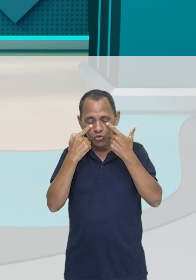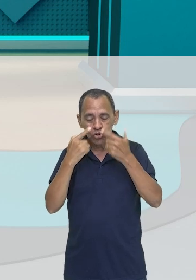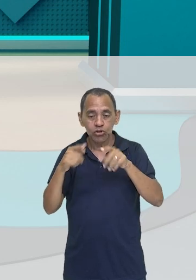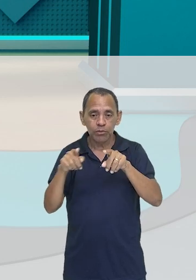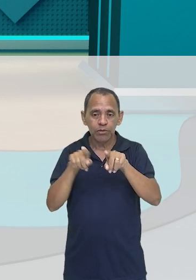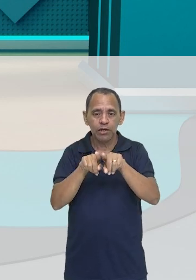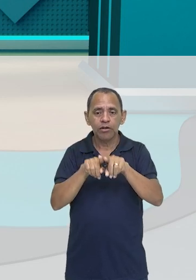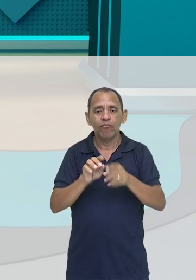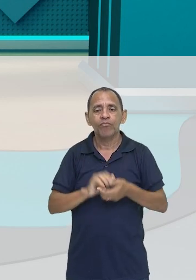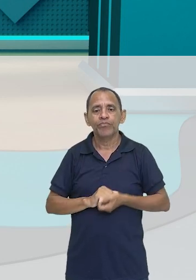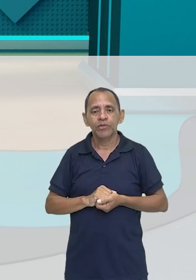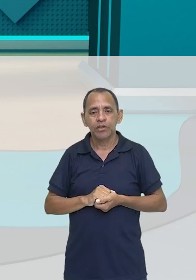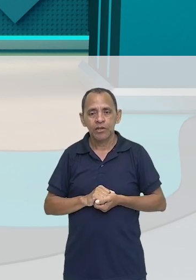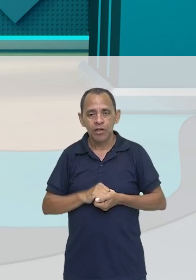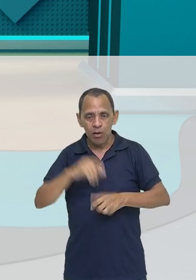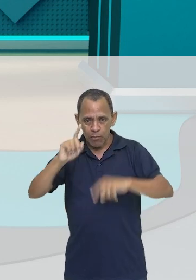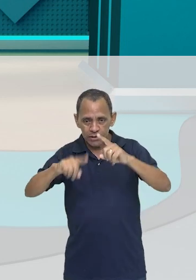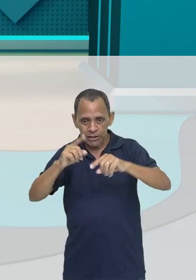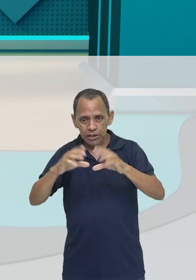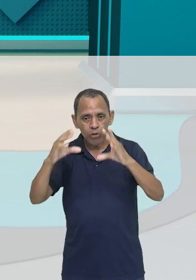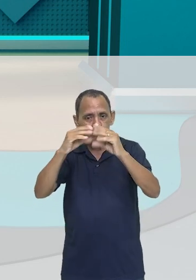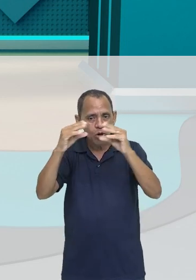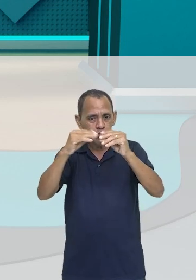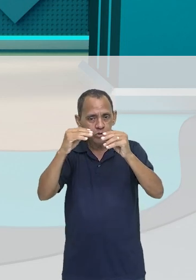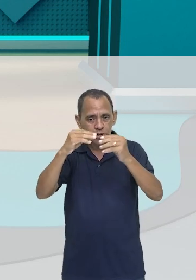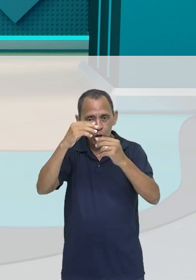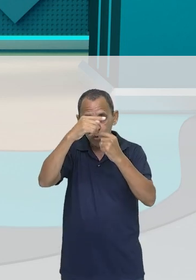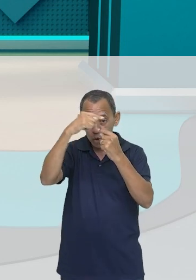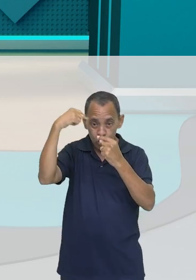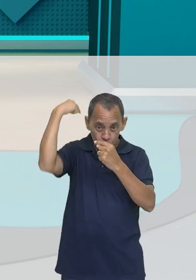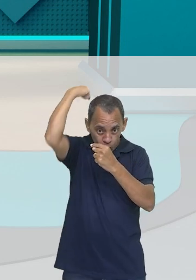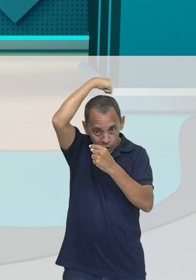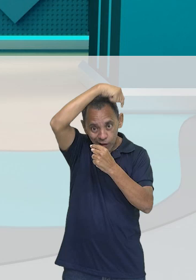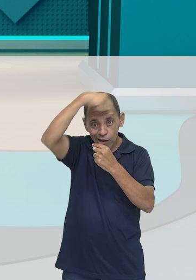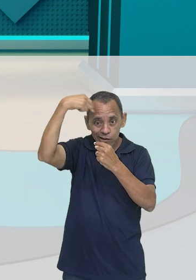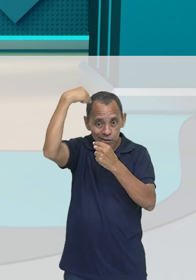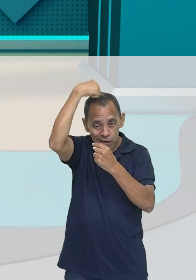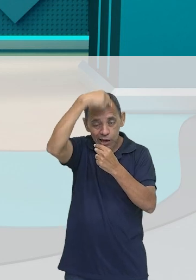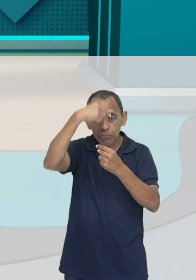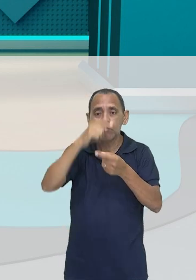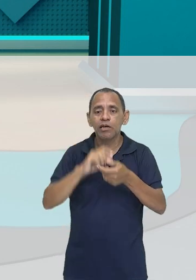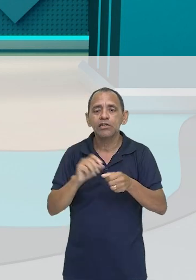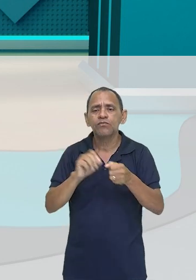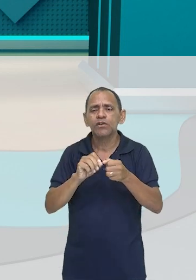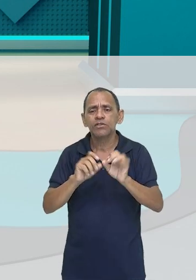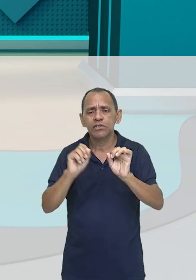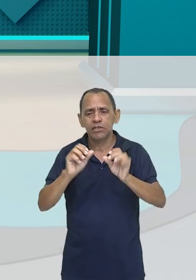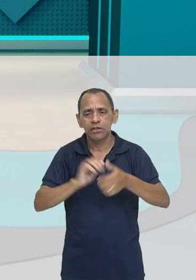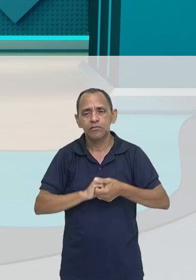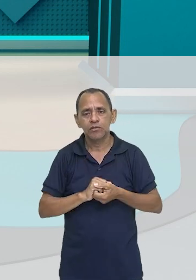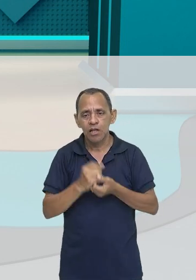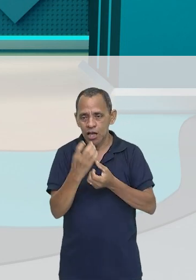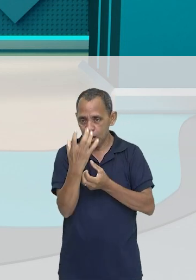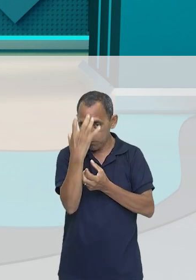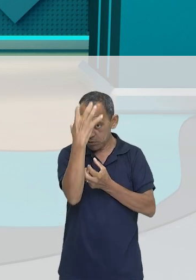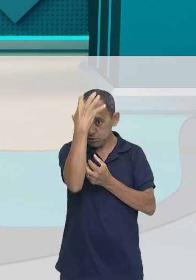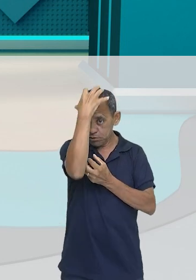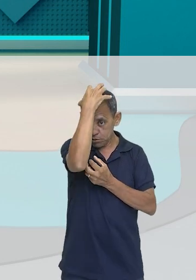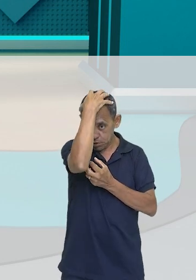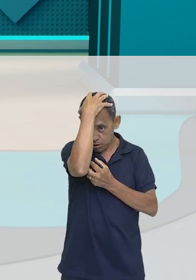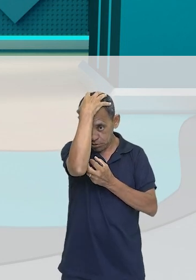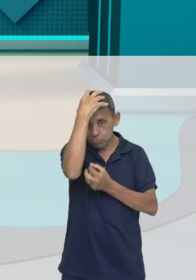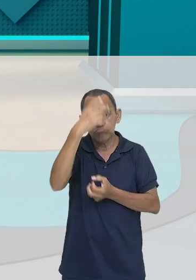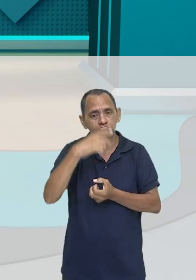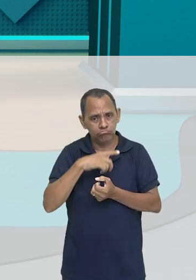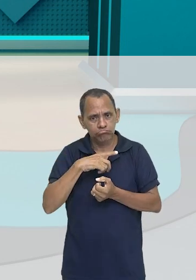algodão enrolado e amarrado na cabeça, né? Que vai fazer com que esse capacete, ele tenha uma